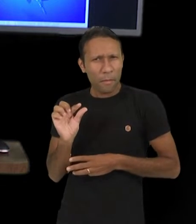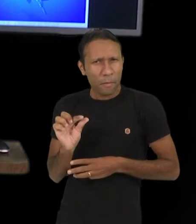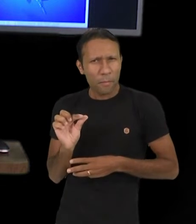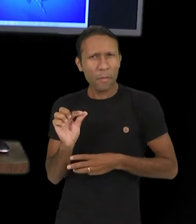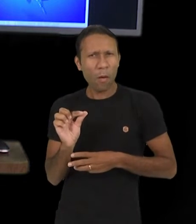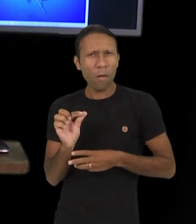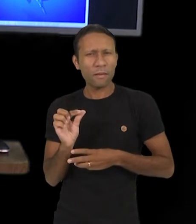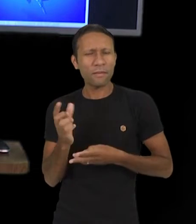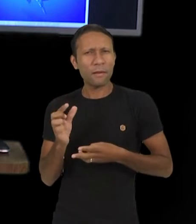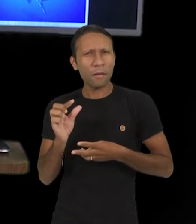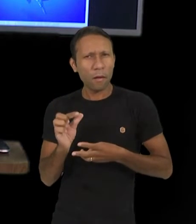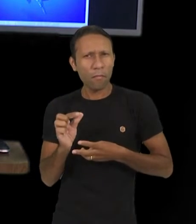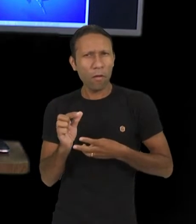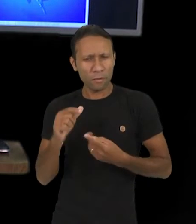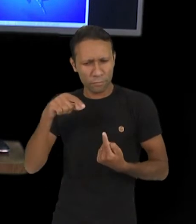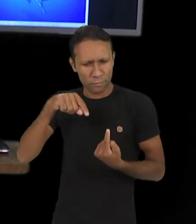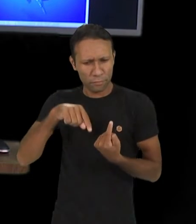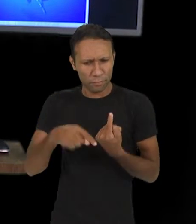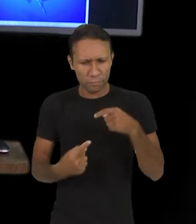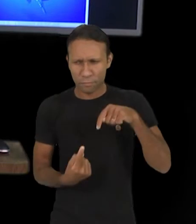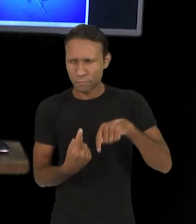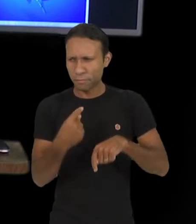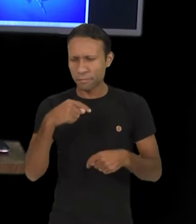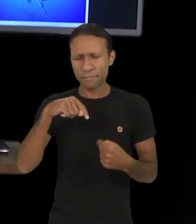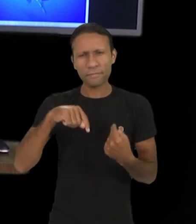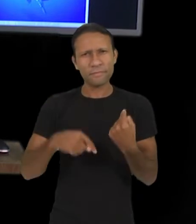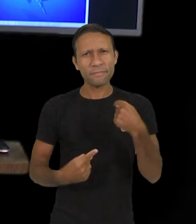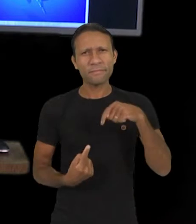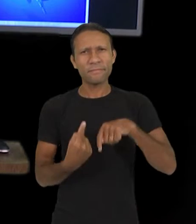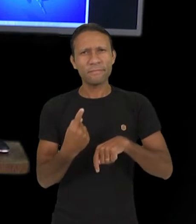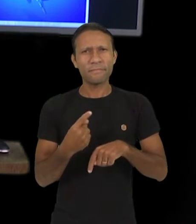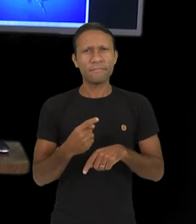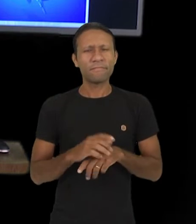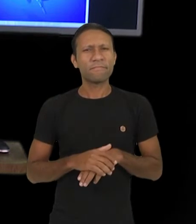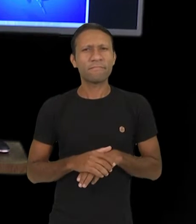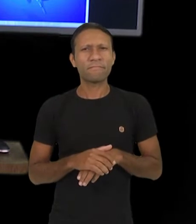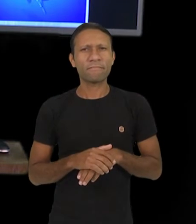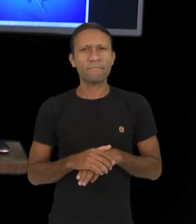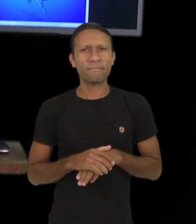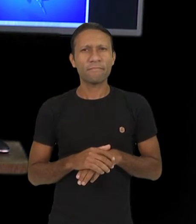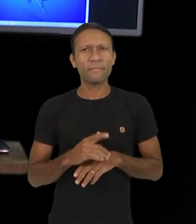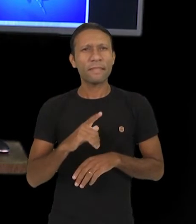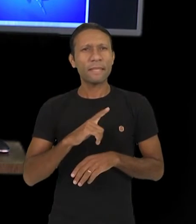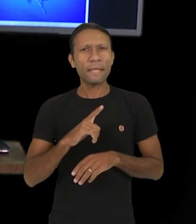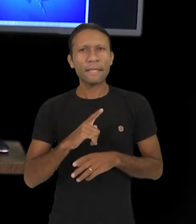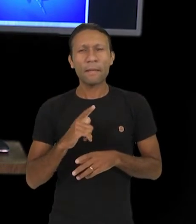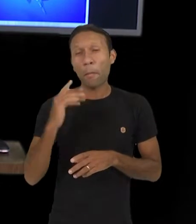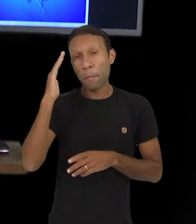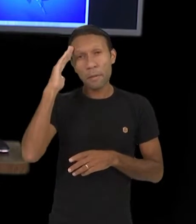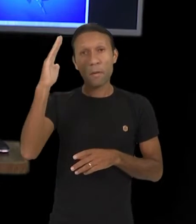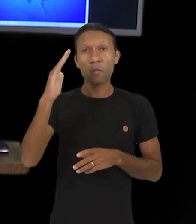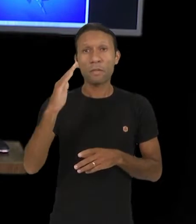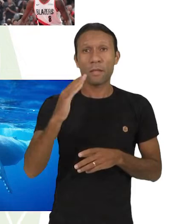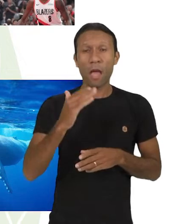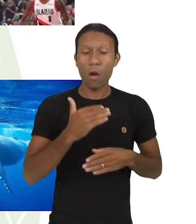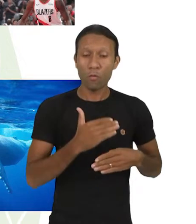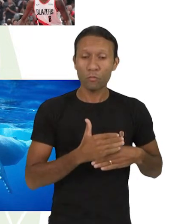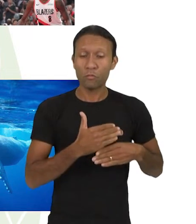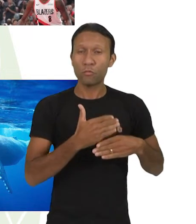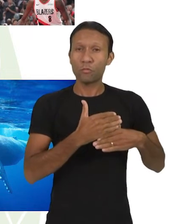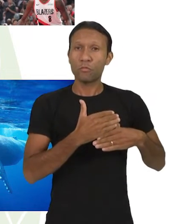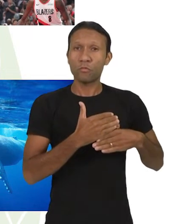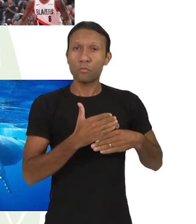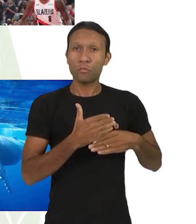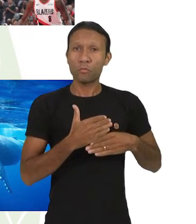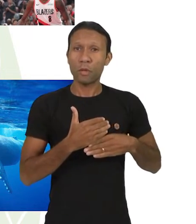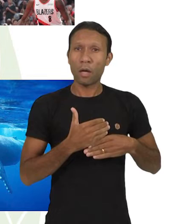que funciona, a menor parte que funciona em você, beleza? Eu vou dizer, ó, ela tem uma função estrutural,